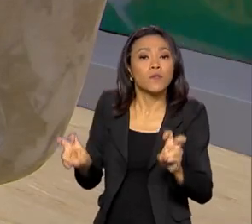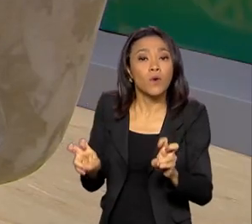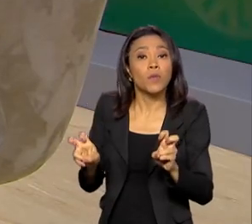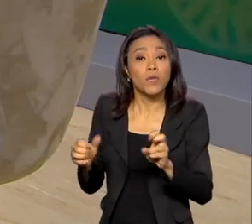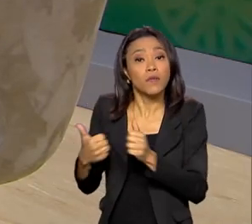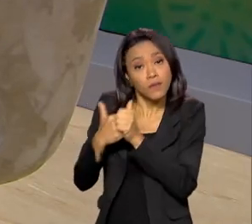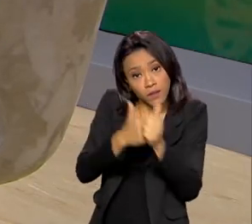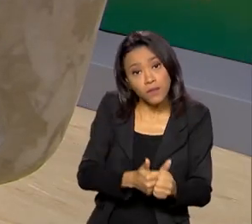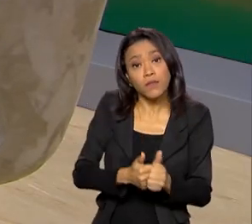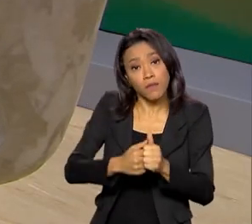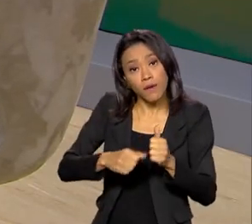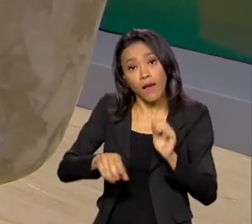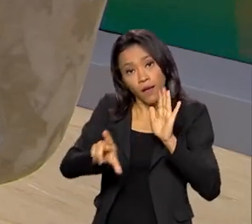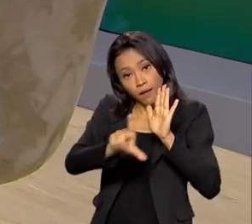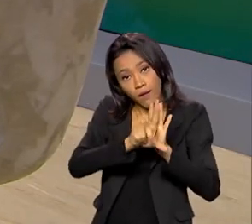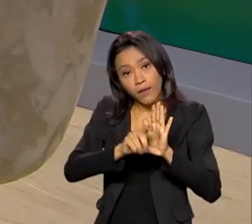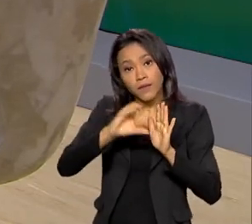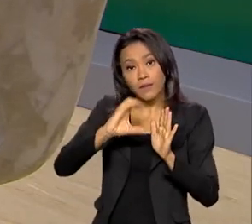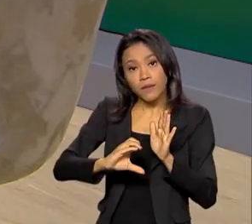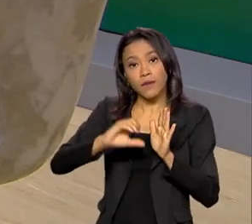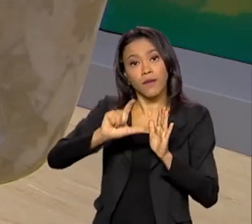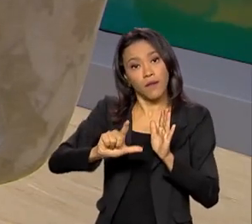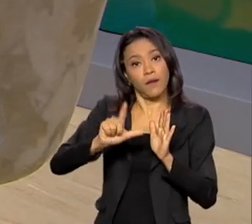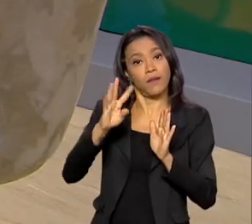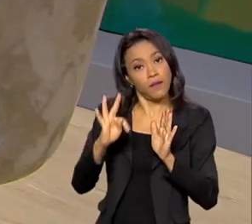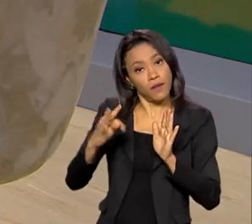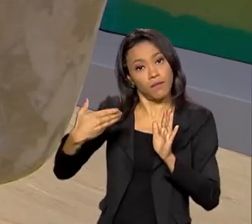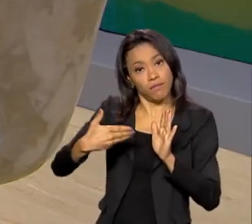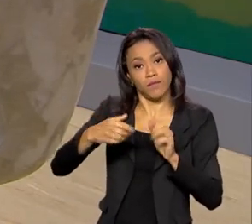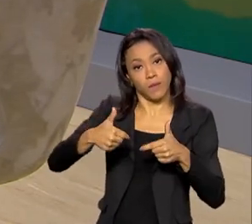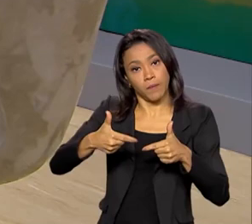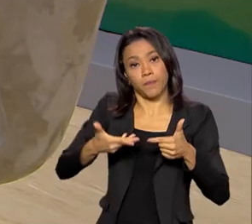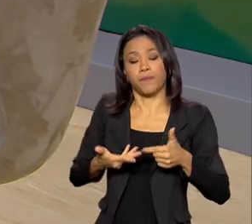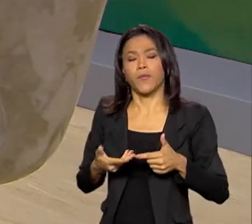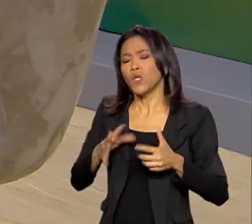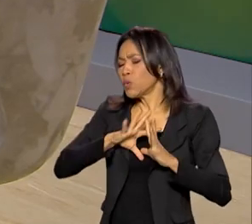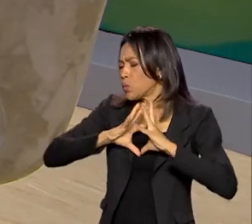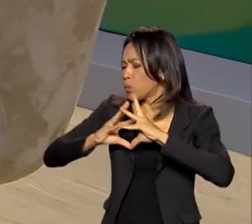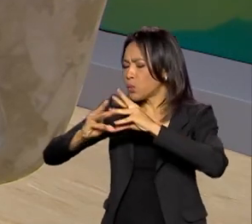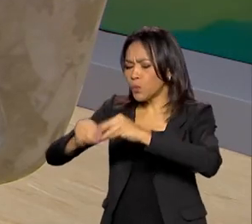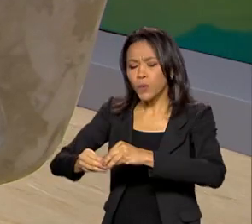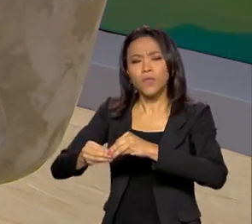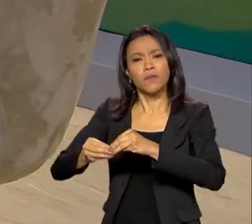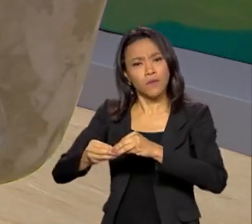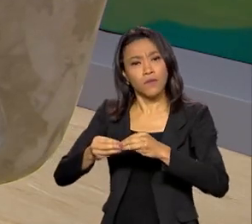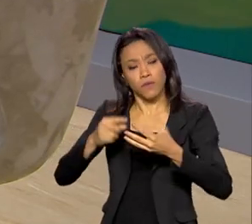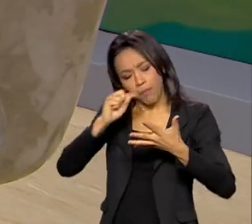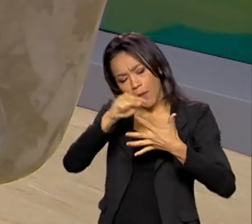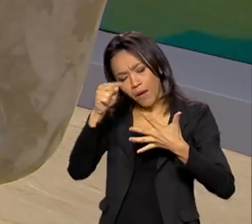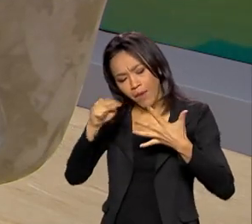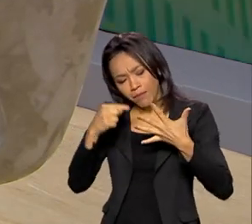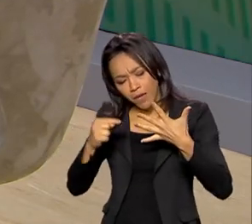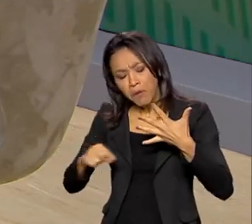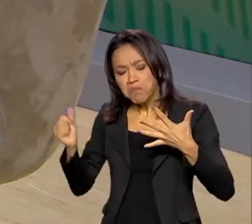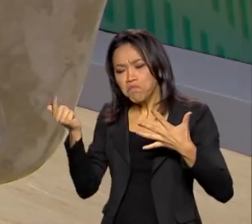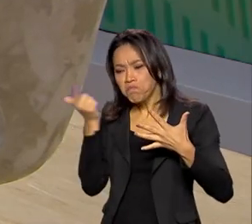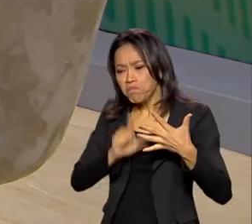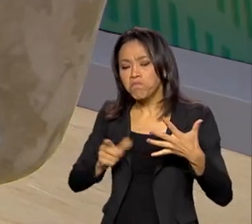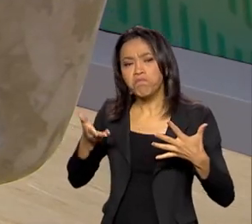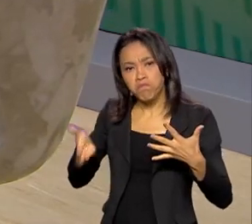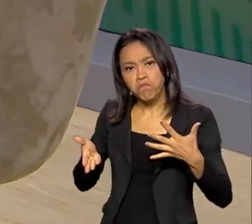CLT. Tudo isso contribuiu muito, muito para que os Correios chegassem a uma condição de que,